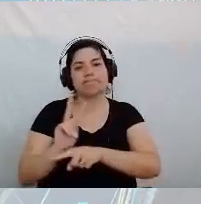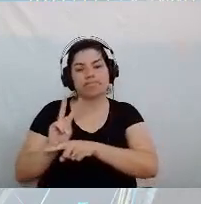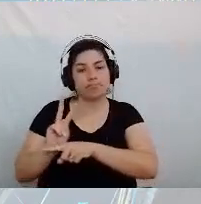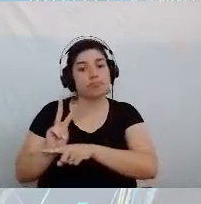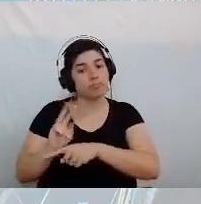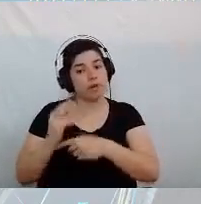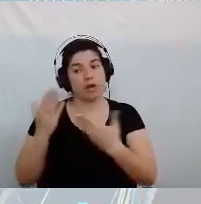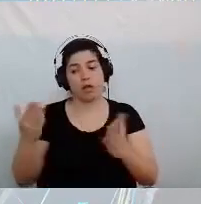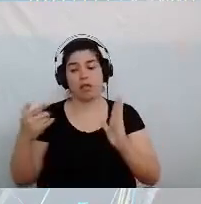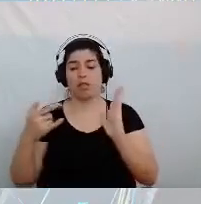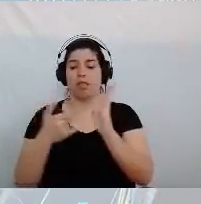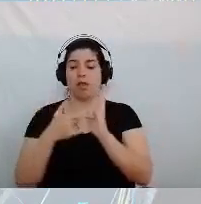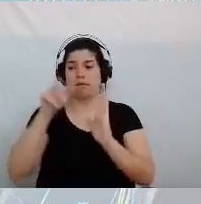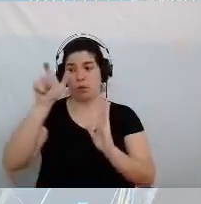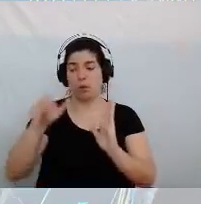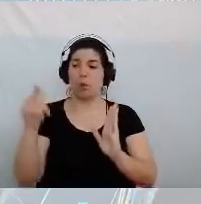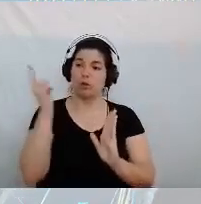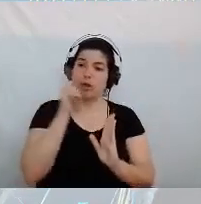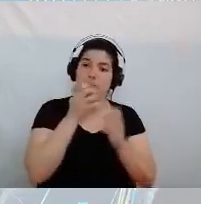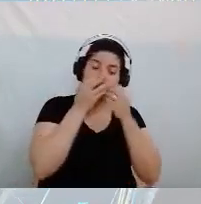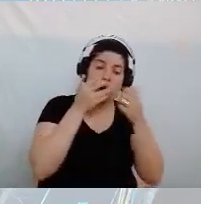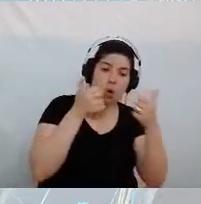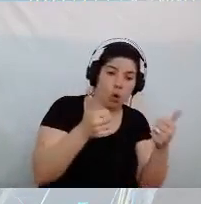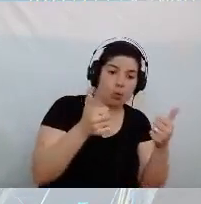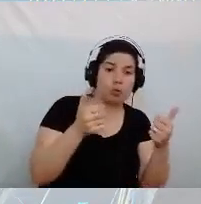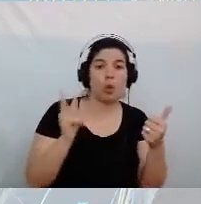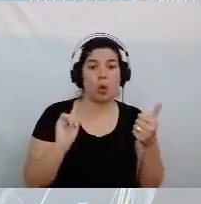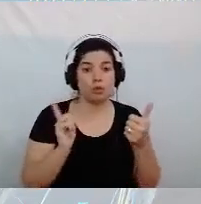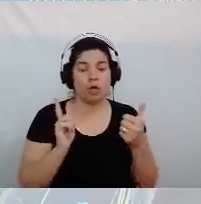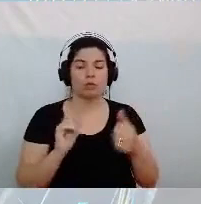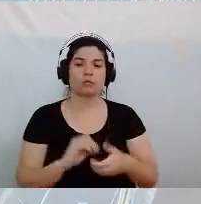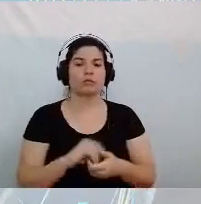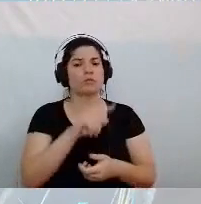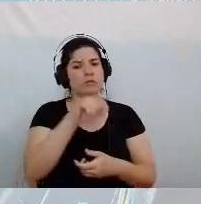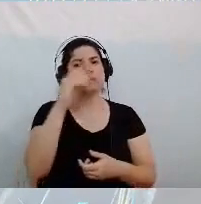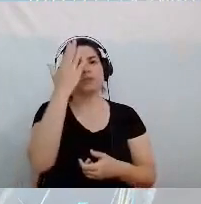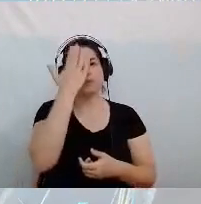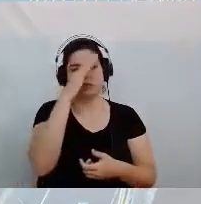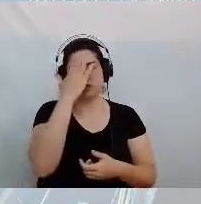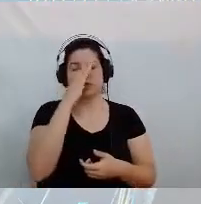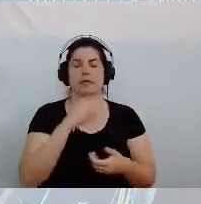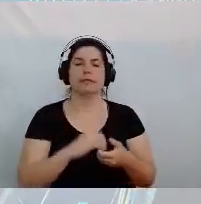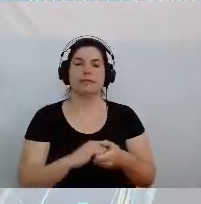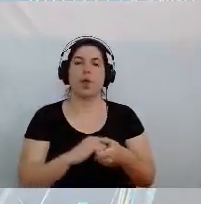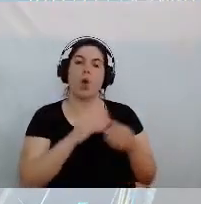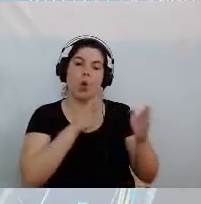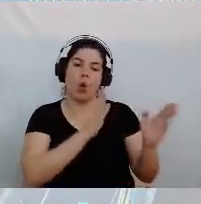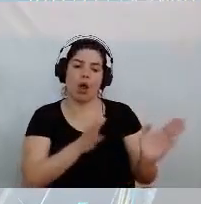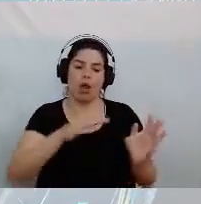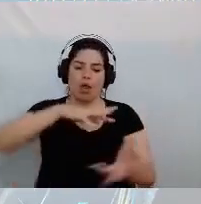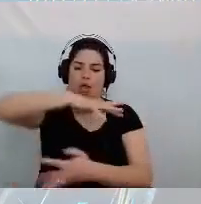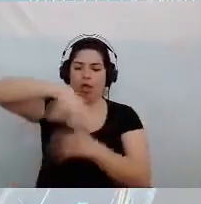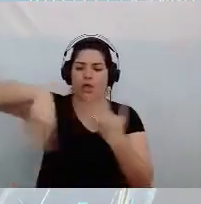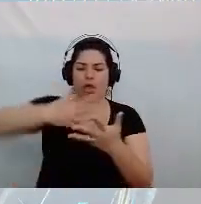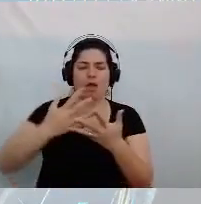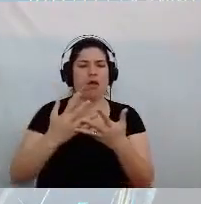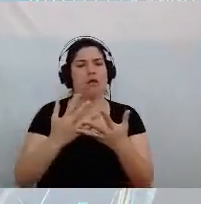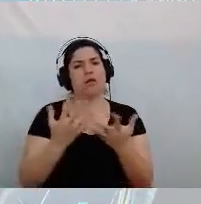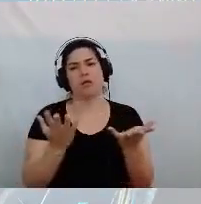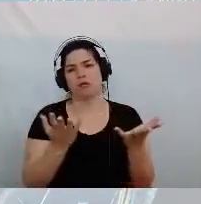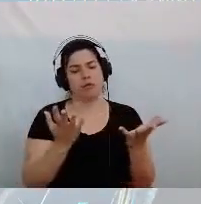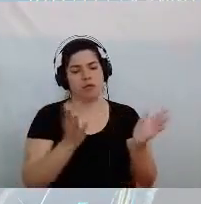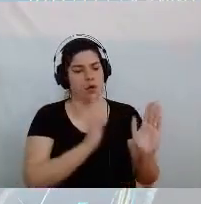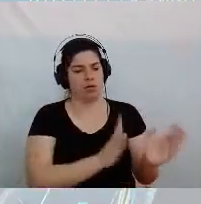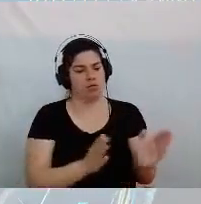um deve seja eficiente ou para que um deve não seja um ponto importante aqui para vocês a diferença entre organização e bagunça ou ou desorganização e